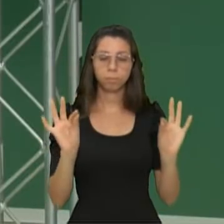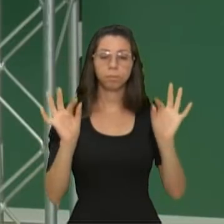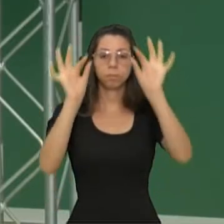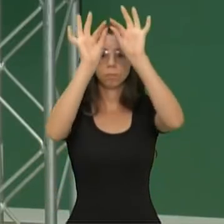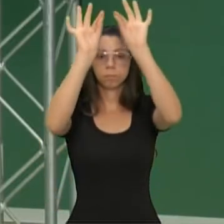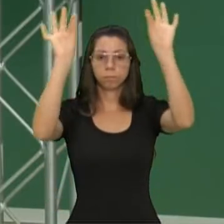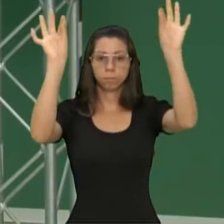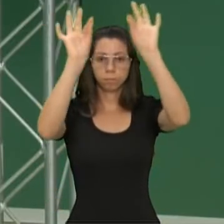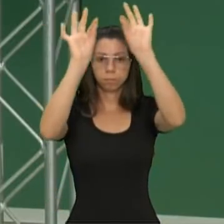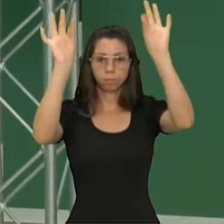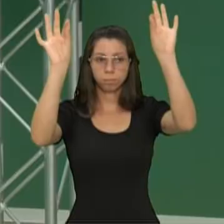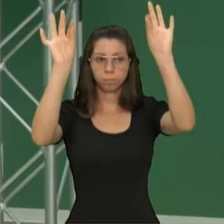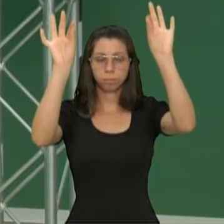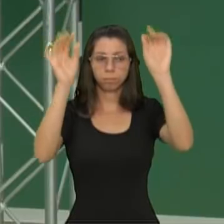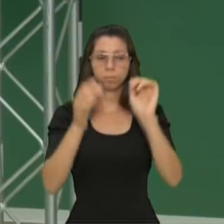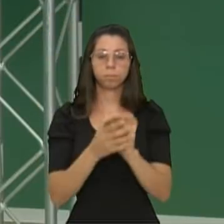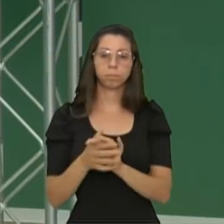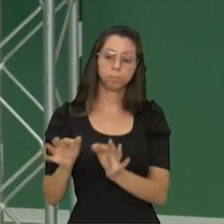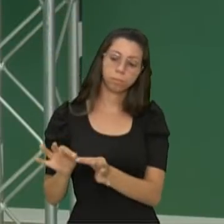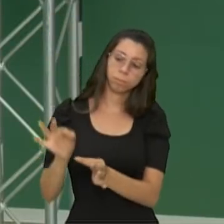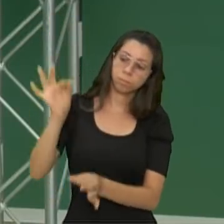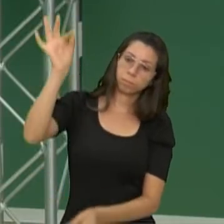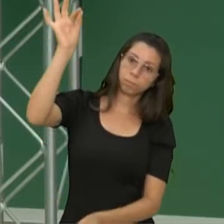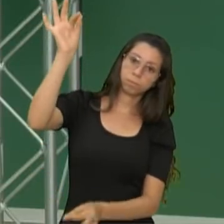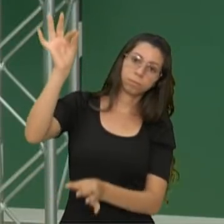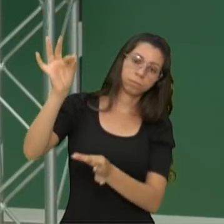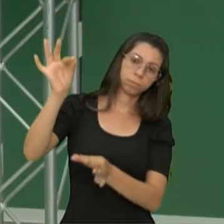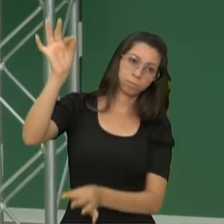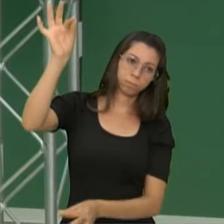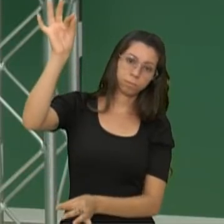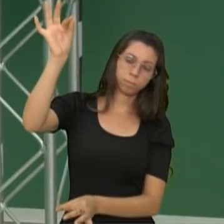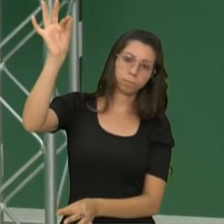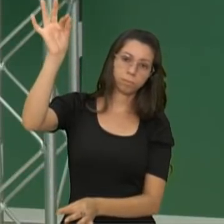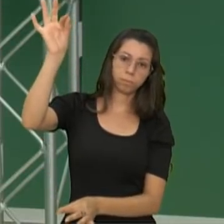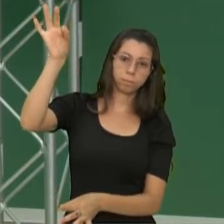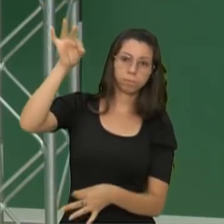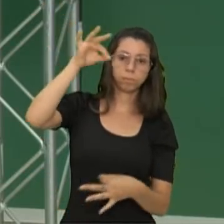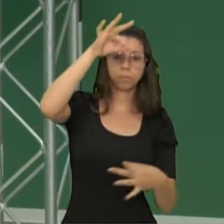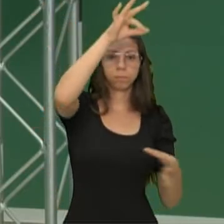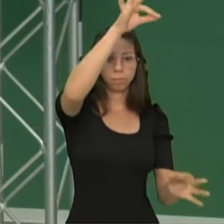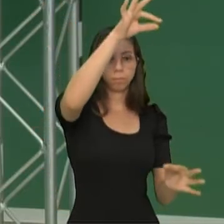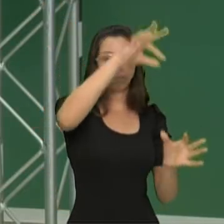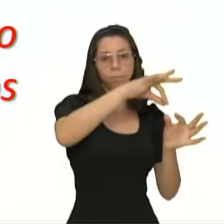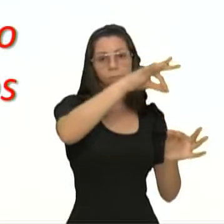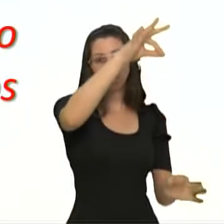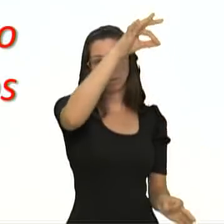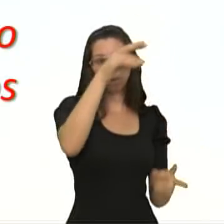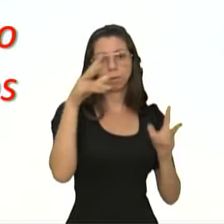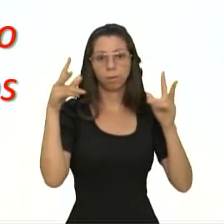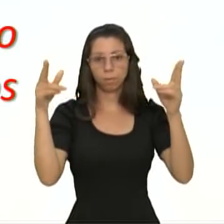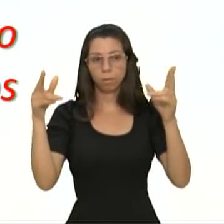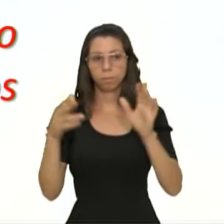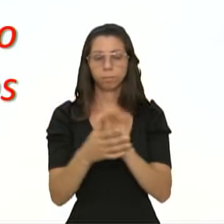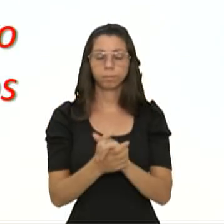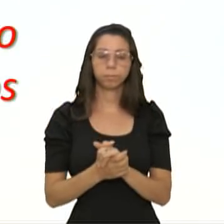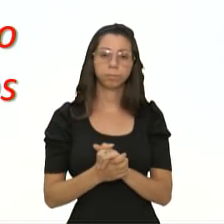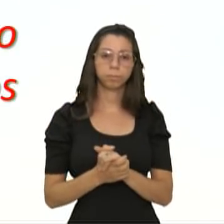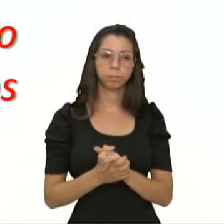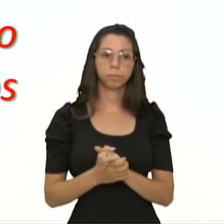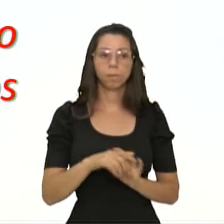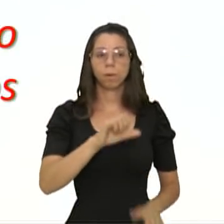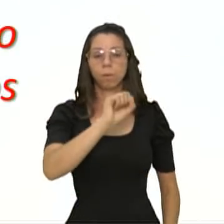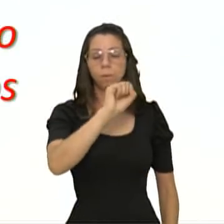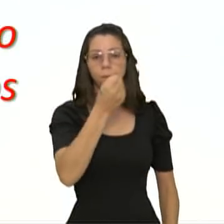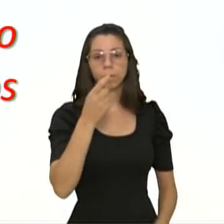de cima aqui, né? E o lado 2 também tem essas duas medidas iguais. Então, é dado por 8 mais 4 mais 8